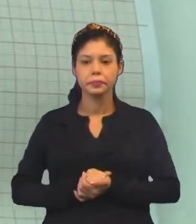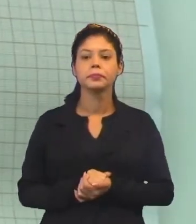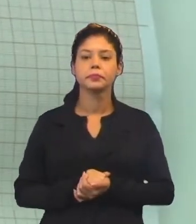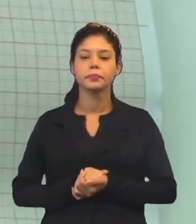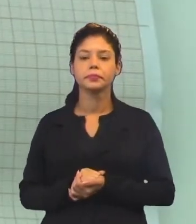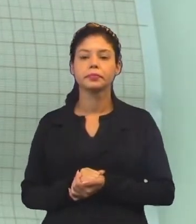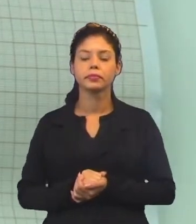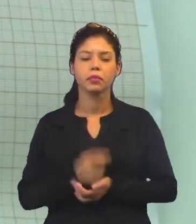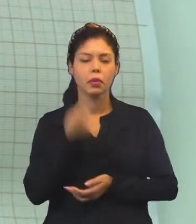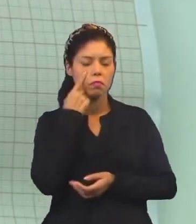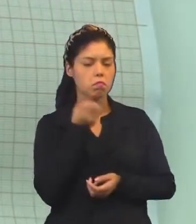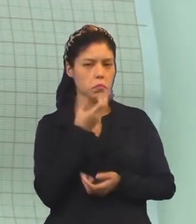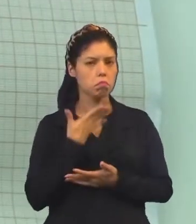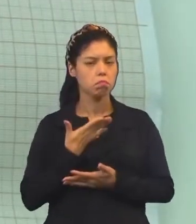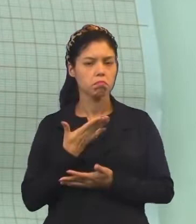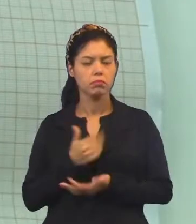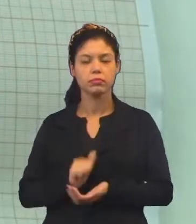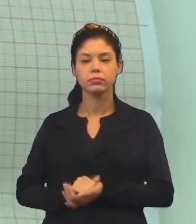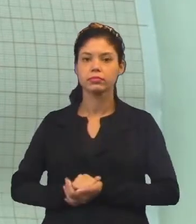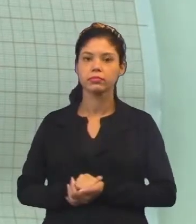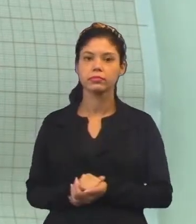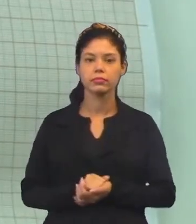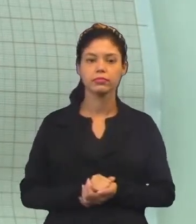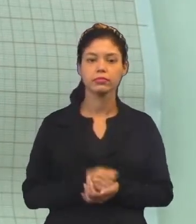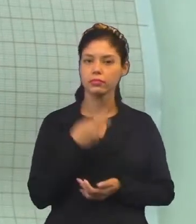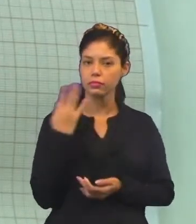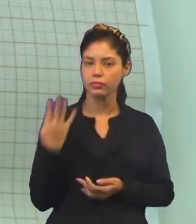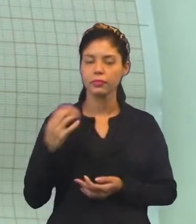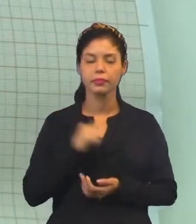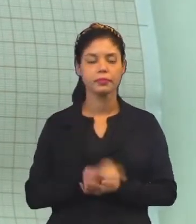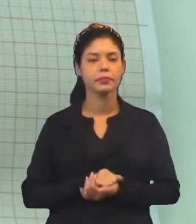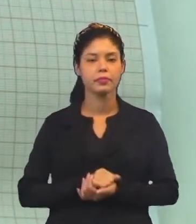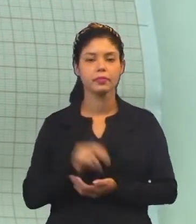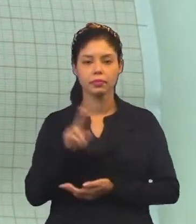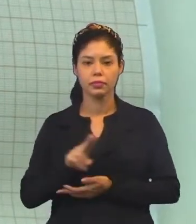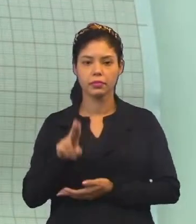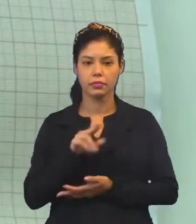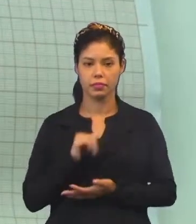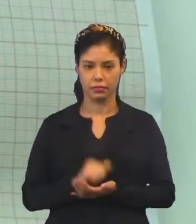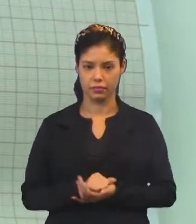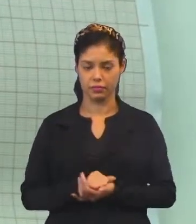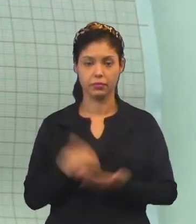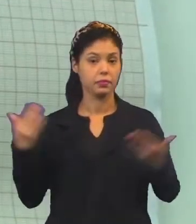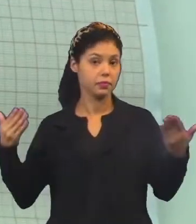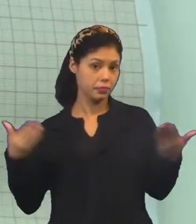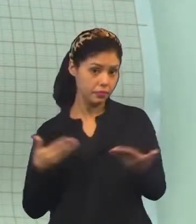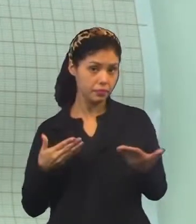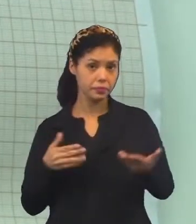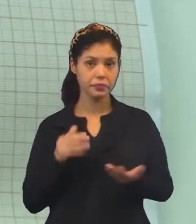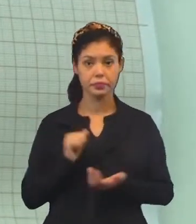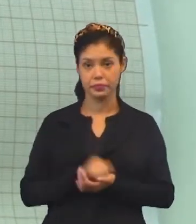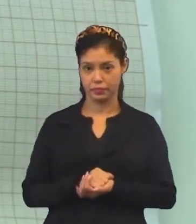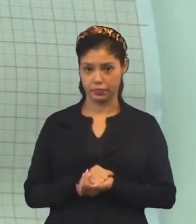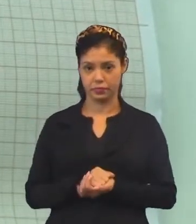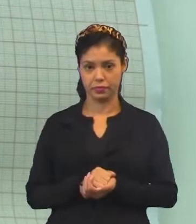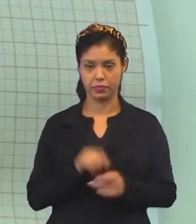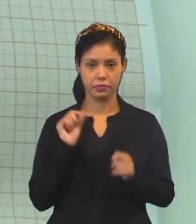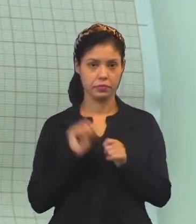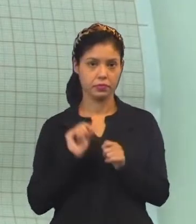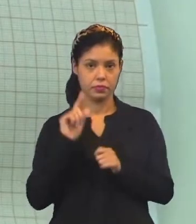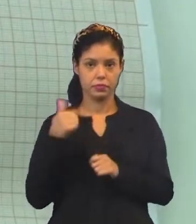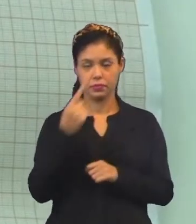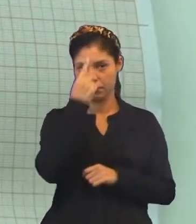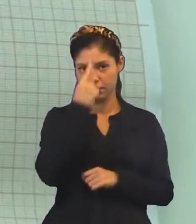Um bolinho aí. Dá para ver direitinho? Vão contando aí a quantidade que eu usei. E agora, vamos fazer uma